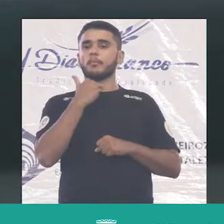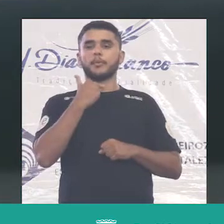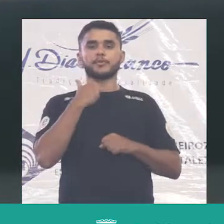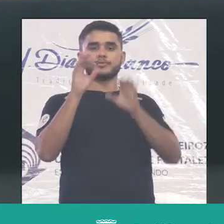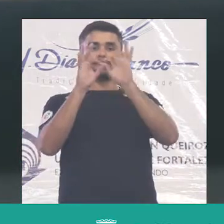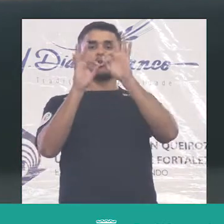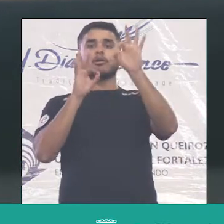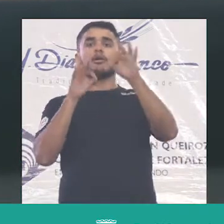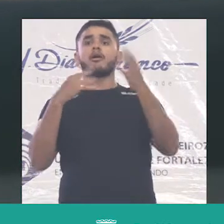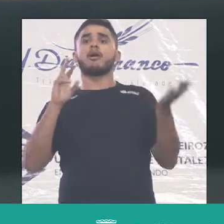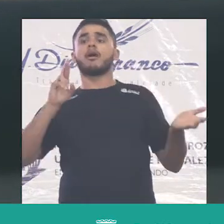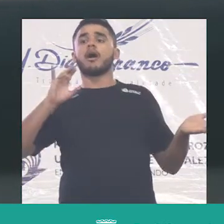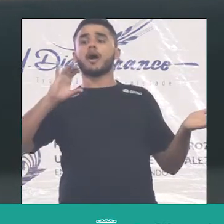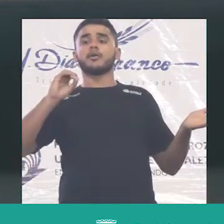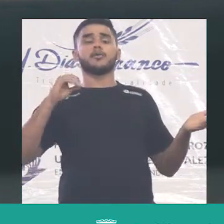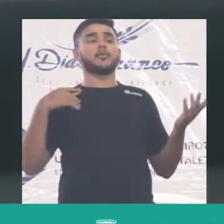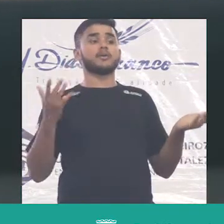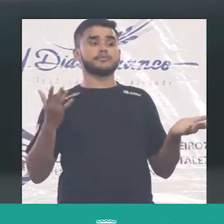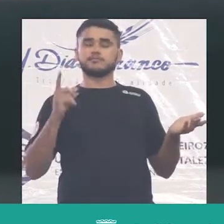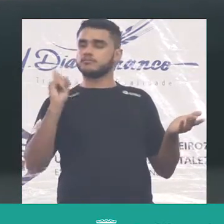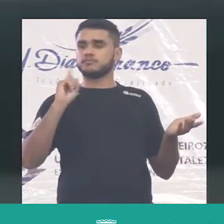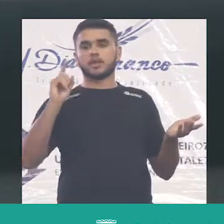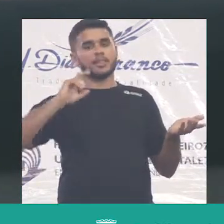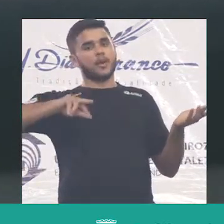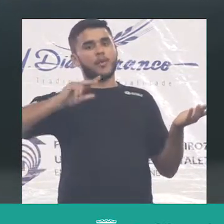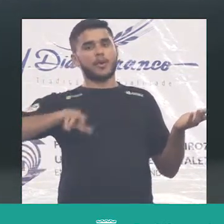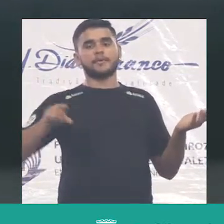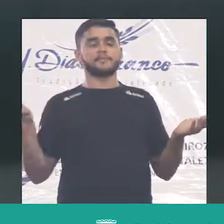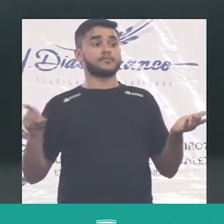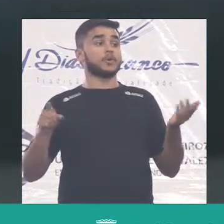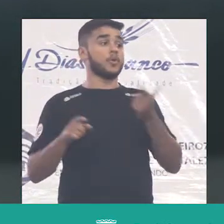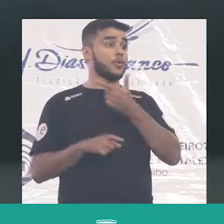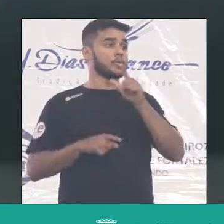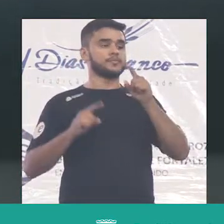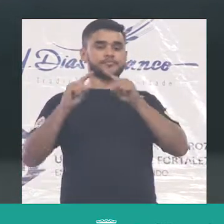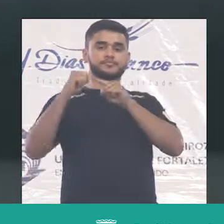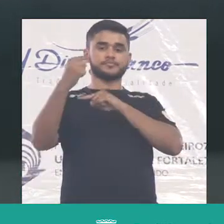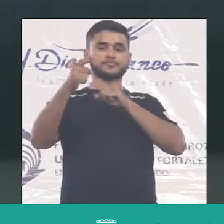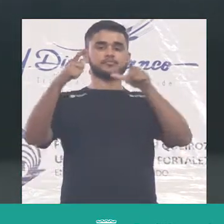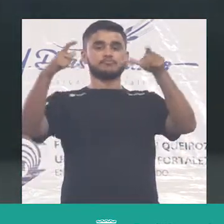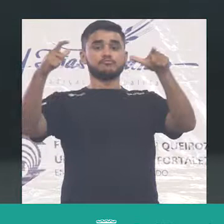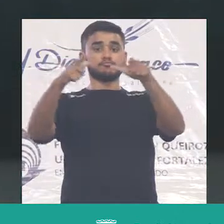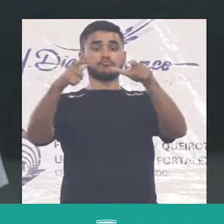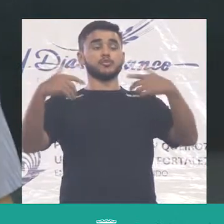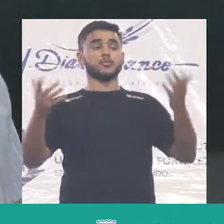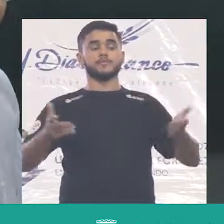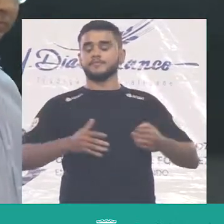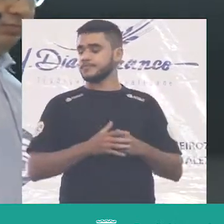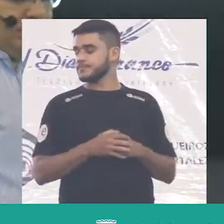questão. A que resolve a questão não é essa. A que resolve a questão é a próxima conta. Vamos a ela.